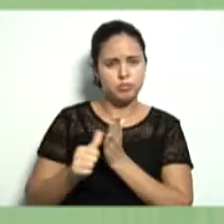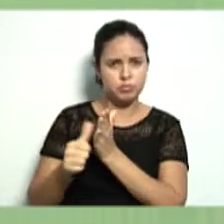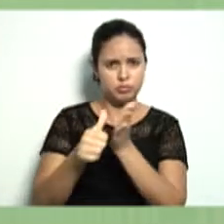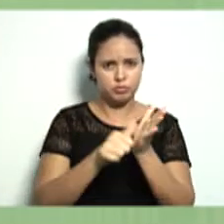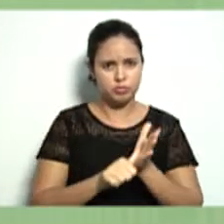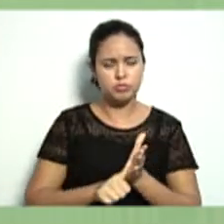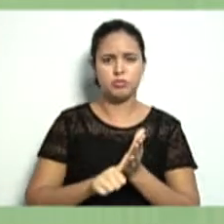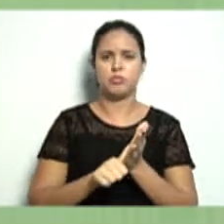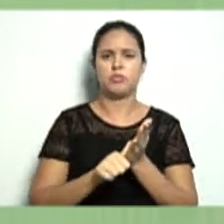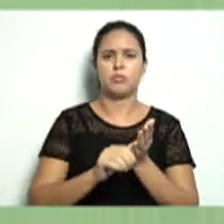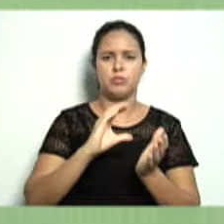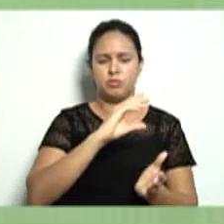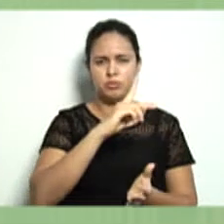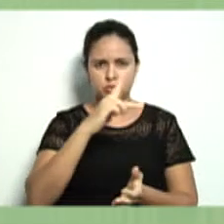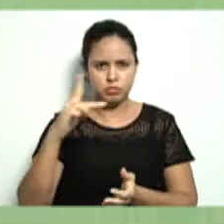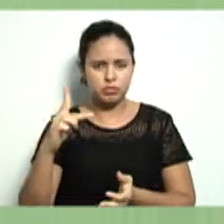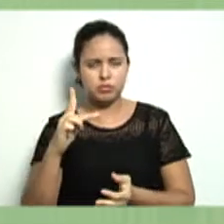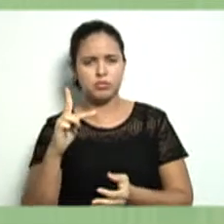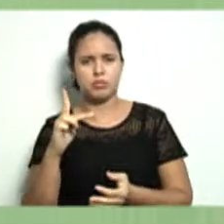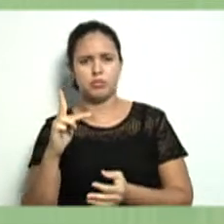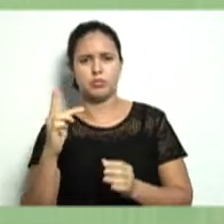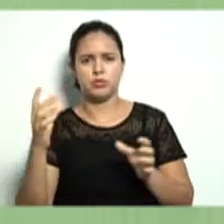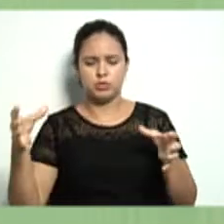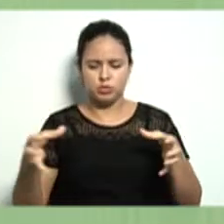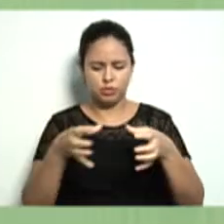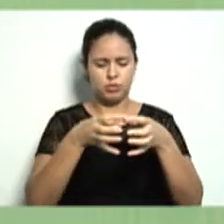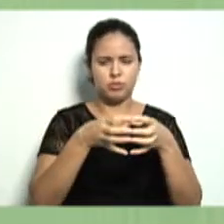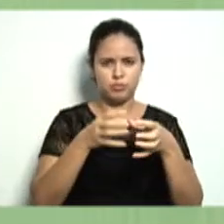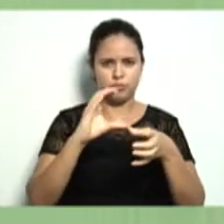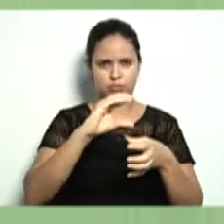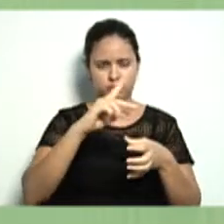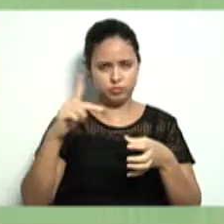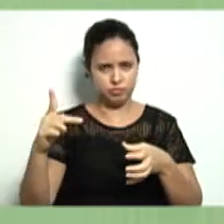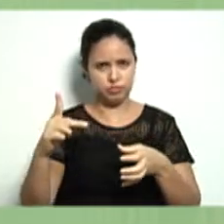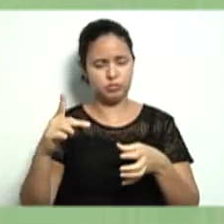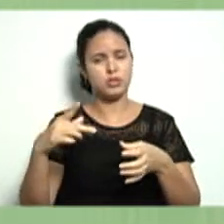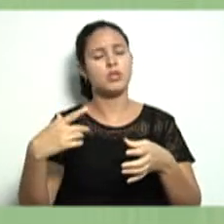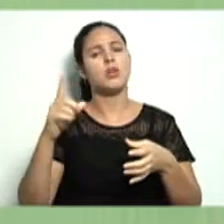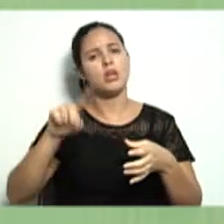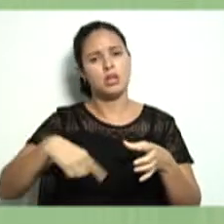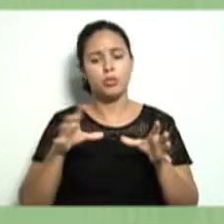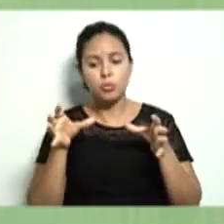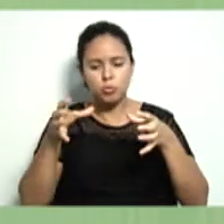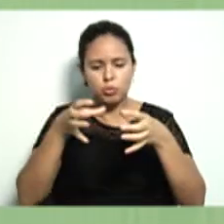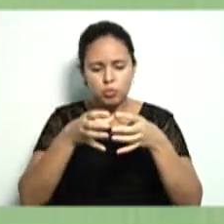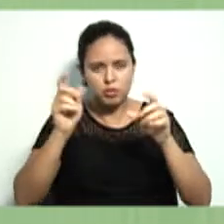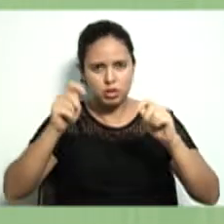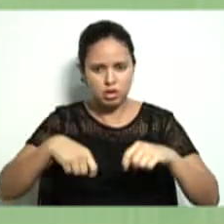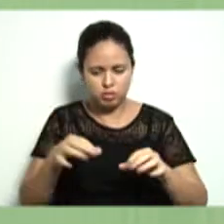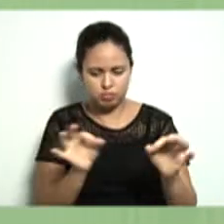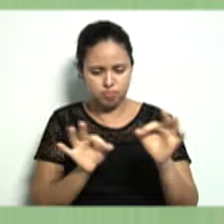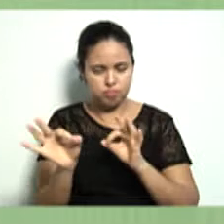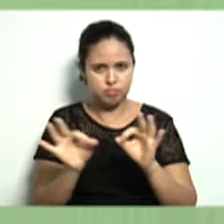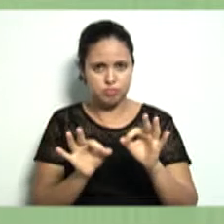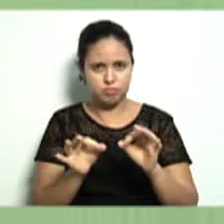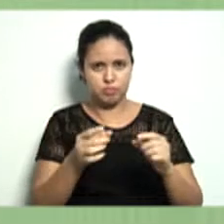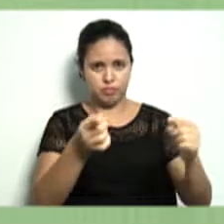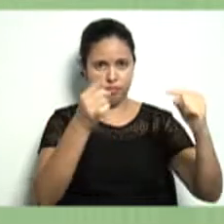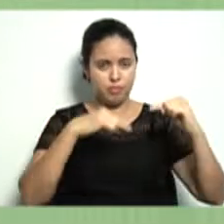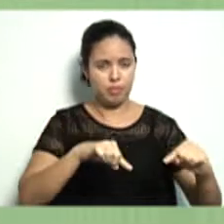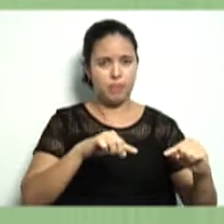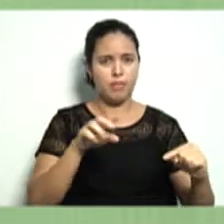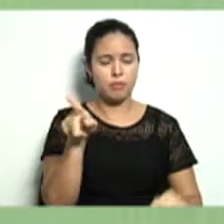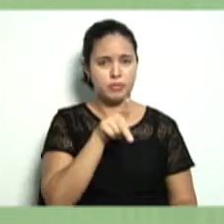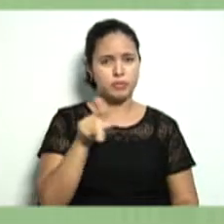outros cooperados que fazem parte dessas cooperativas. Então, em conjunto, dá para fazer esse planejamento. Um outro